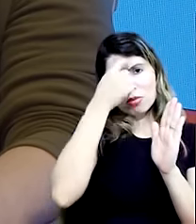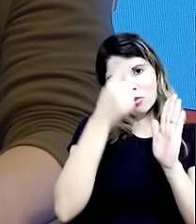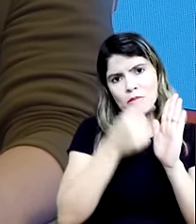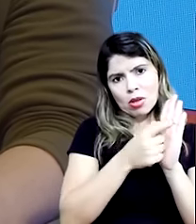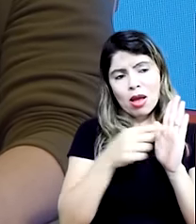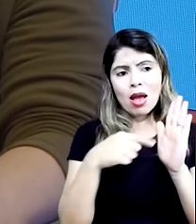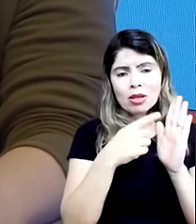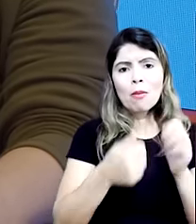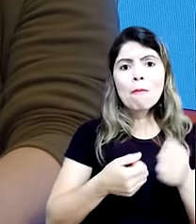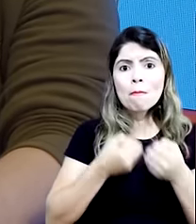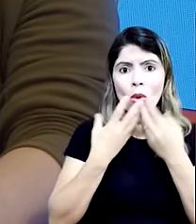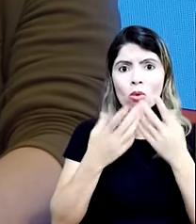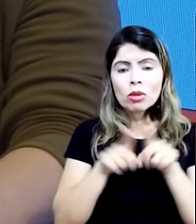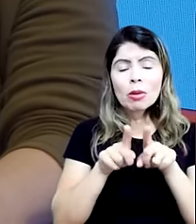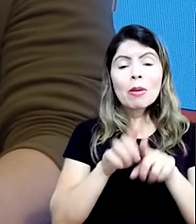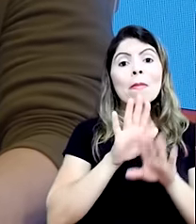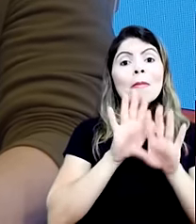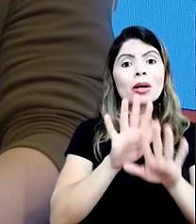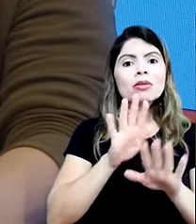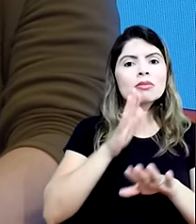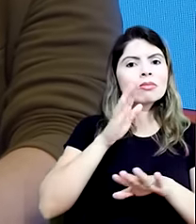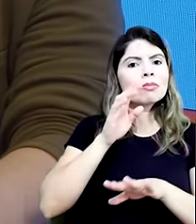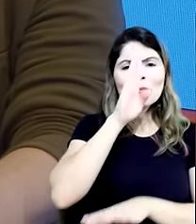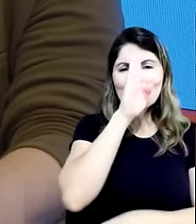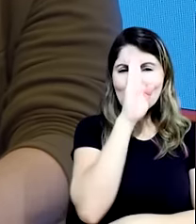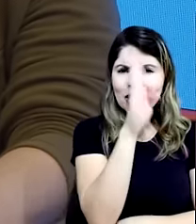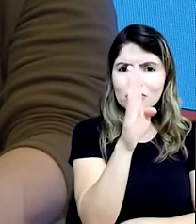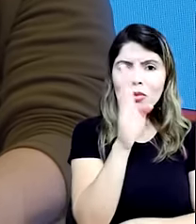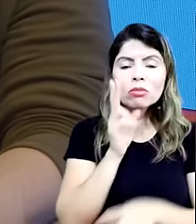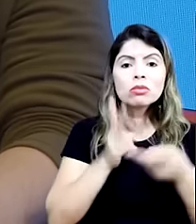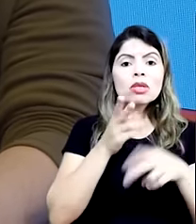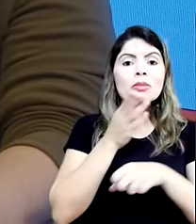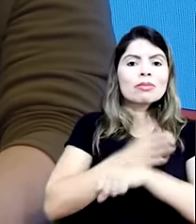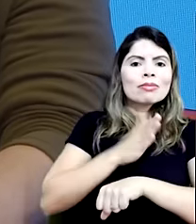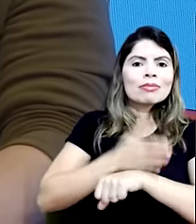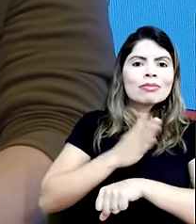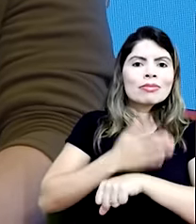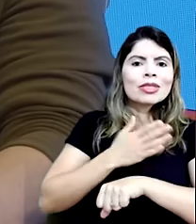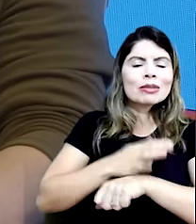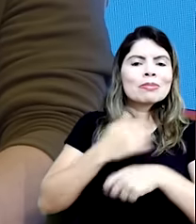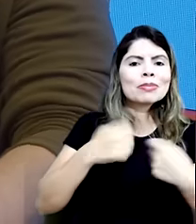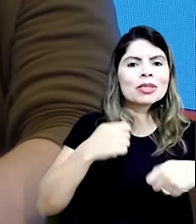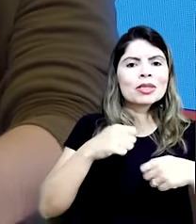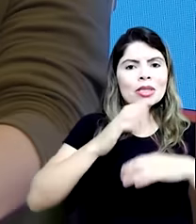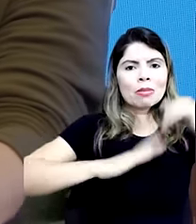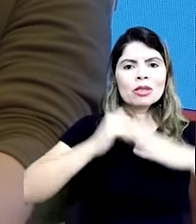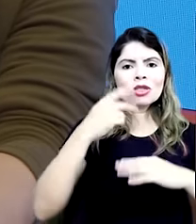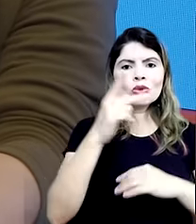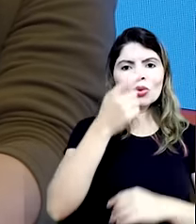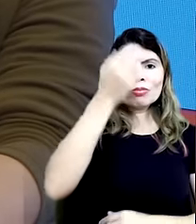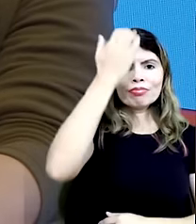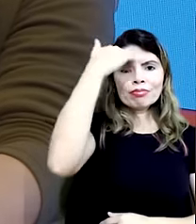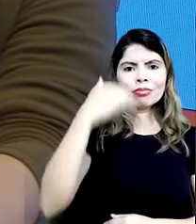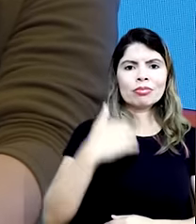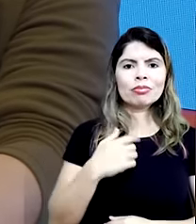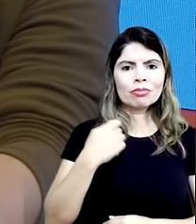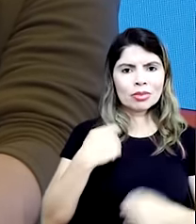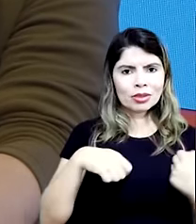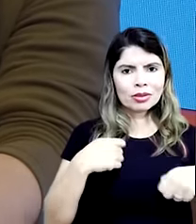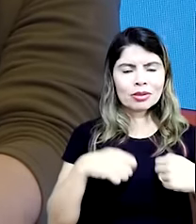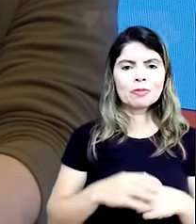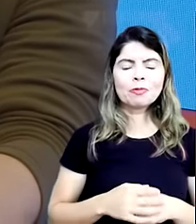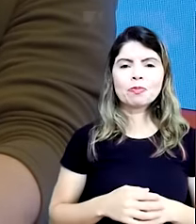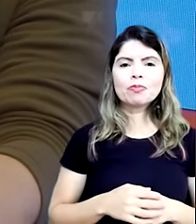mas principalmente treine que o que a Kate falou sobre o treinamento é fundamental você sabe que você tava falando Kate eu me